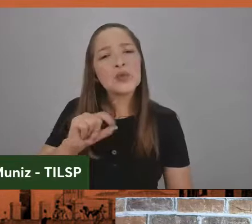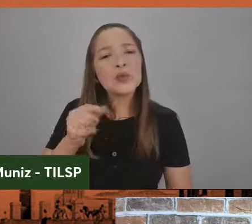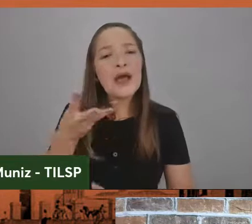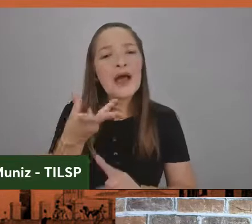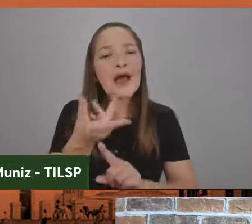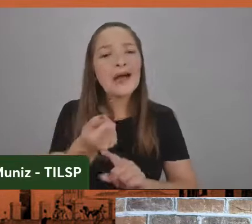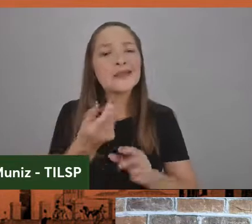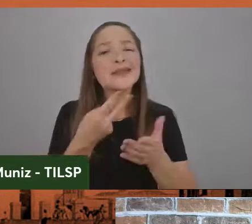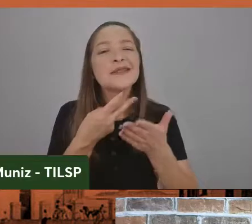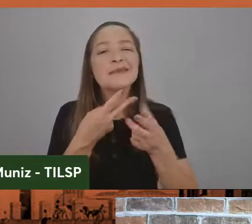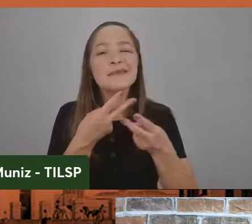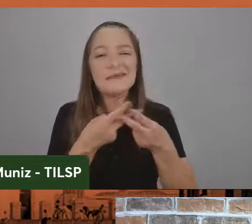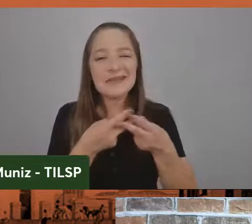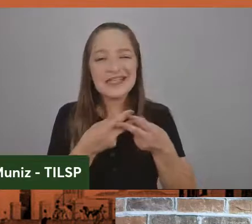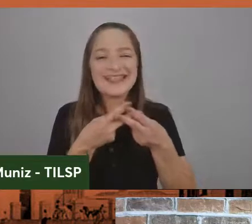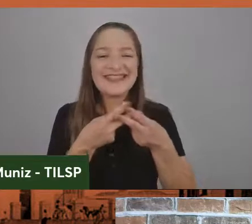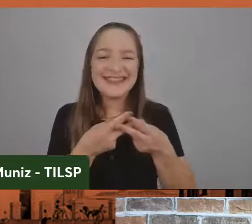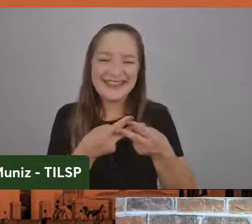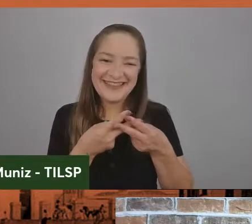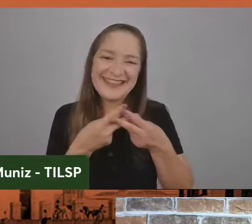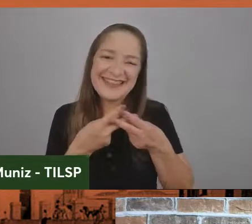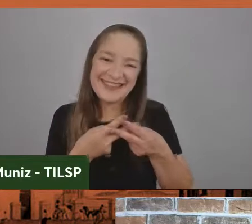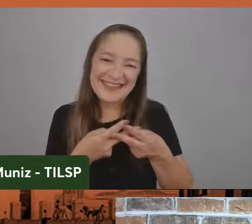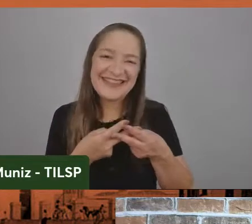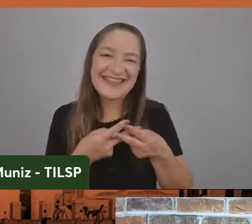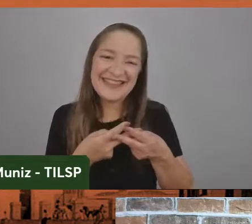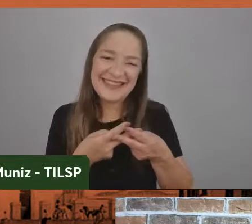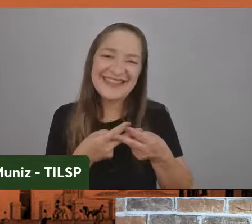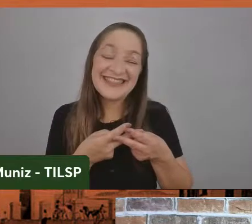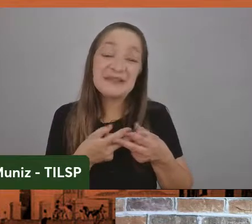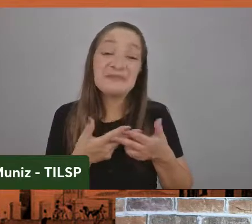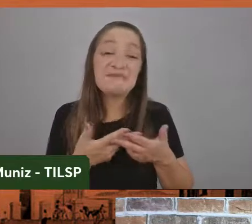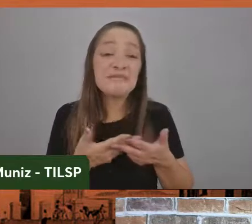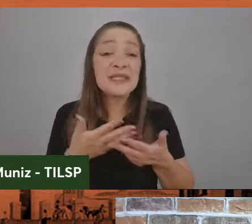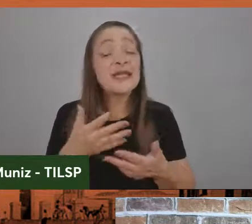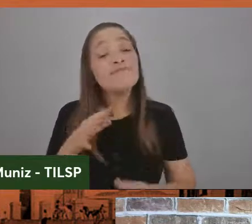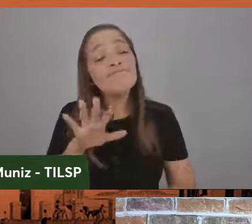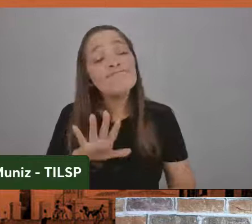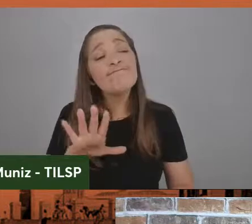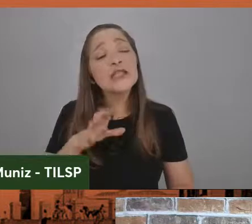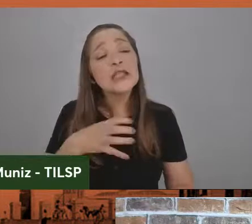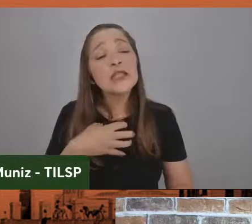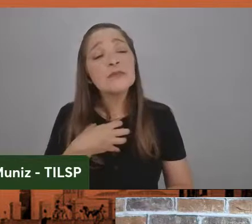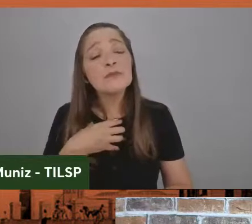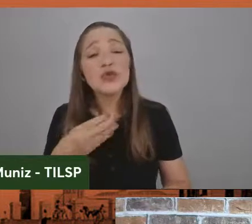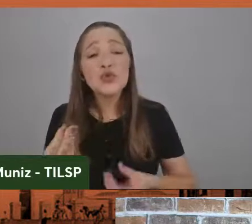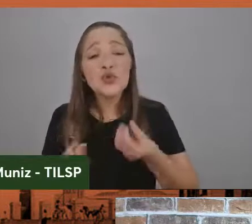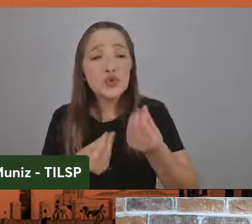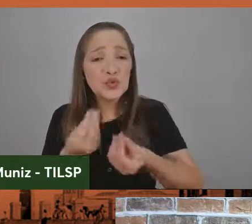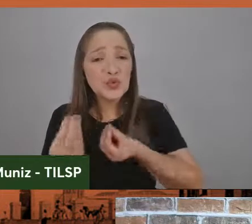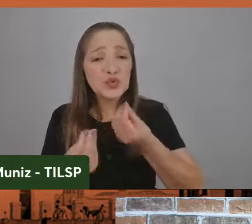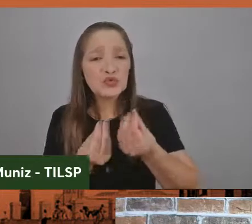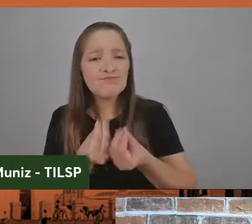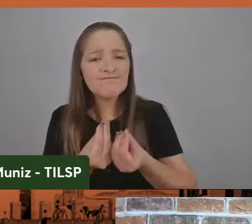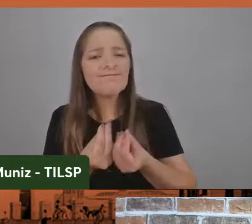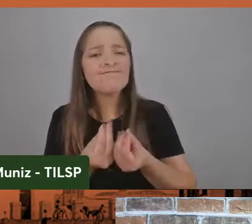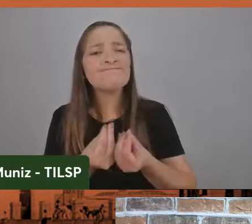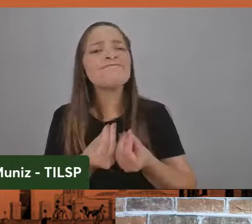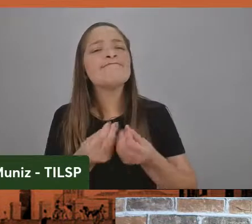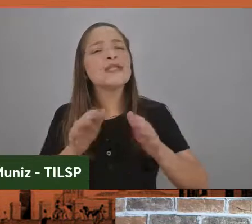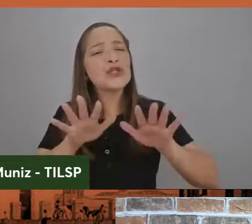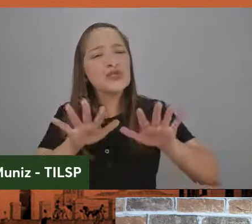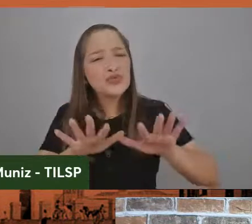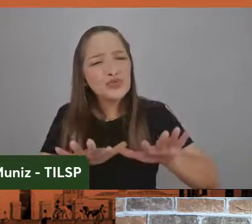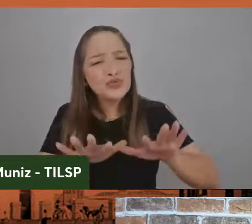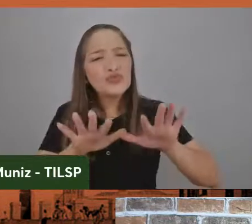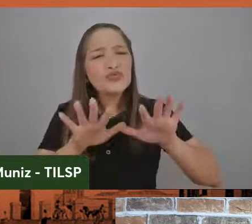paciência, né? Quer dizer, ela é feita geralmente com muita lentidão, né?